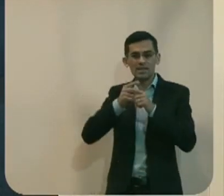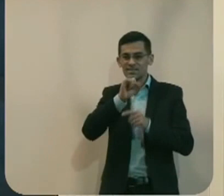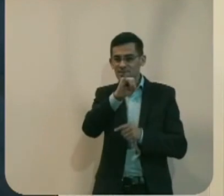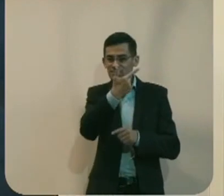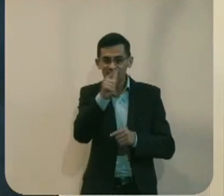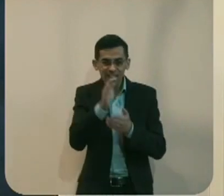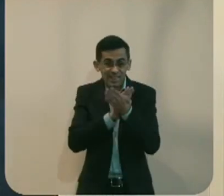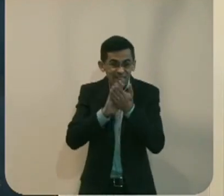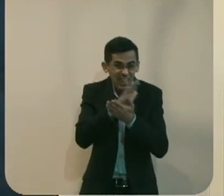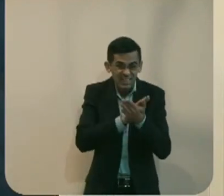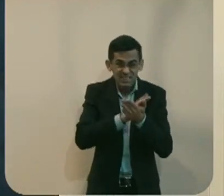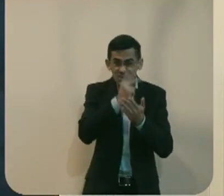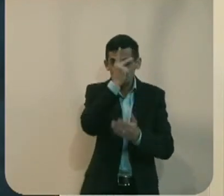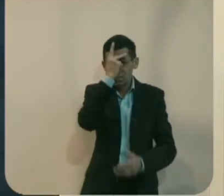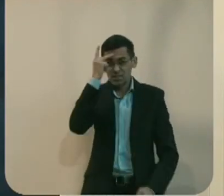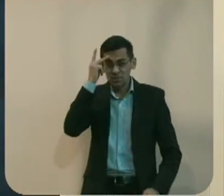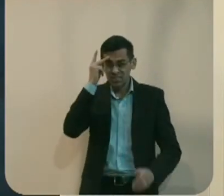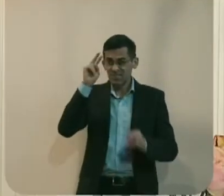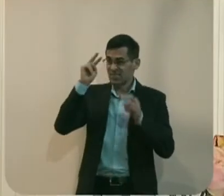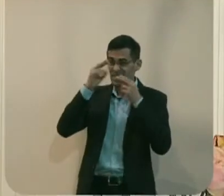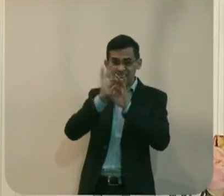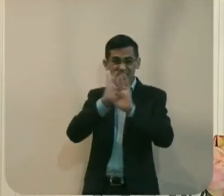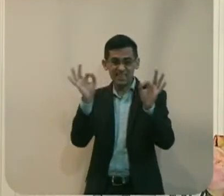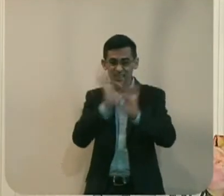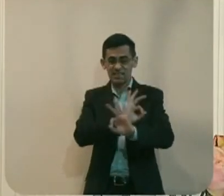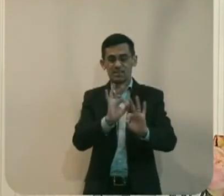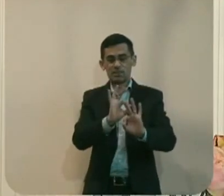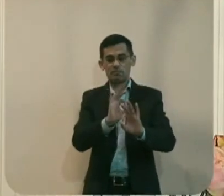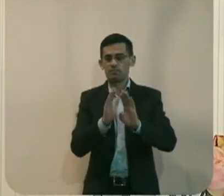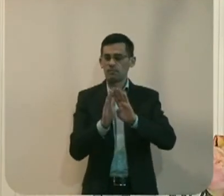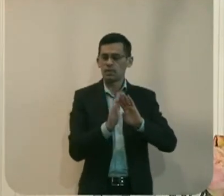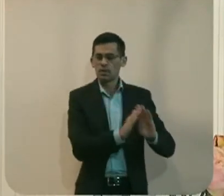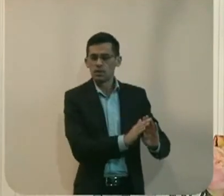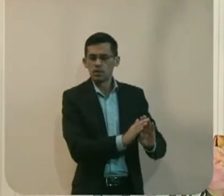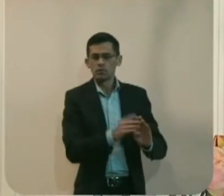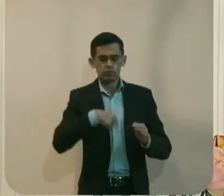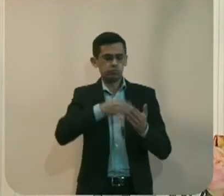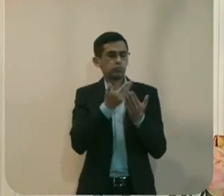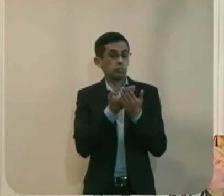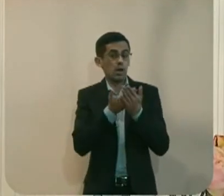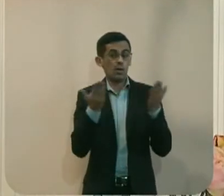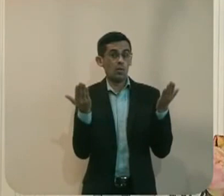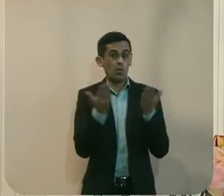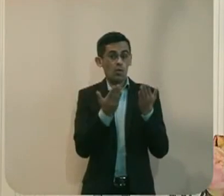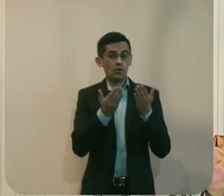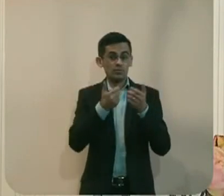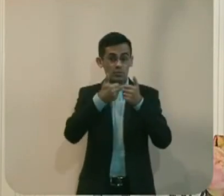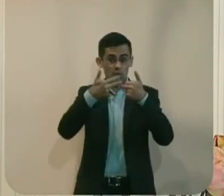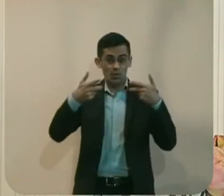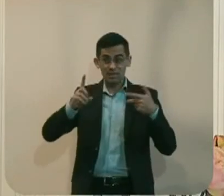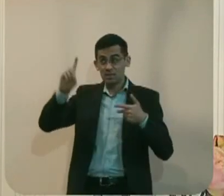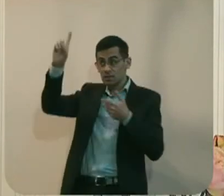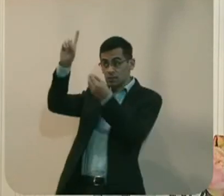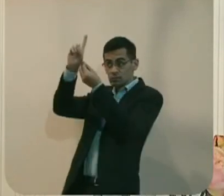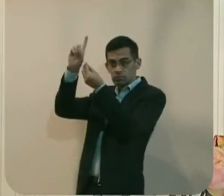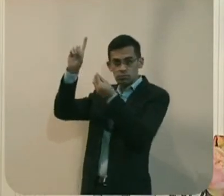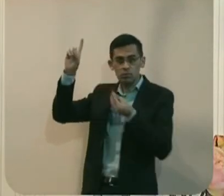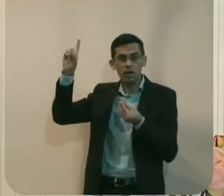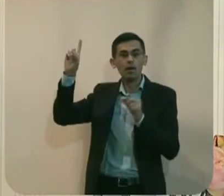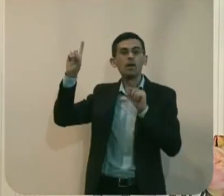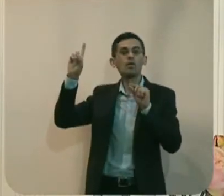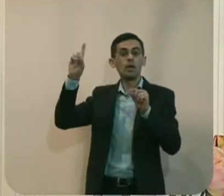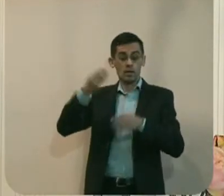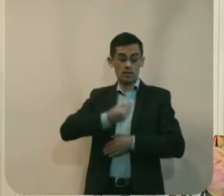isso ninguém o verá. O próximo recurso que o Senhor quer nos ensinar